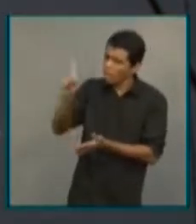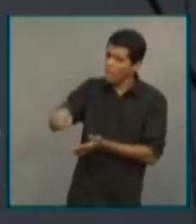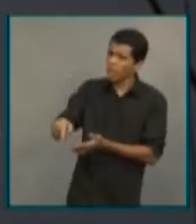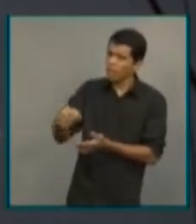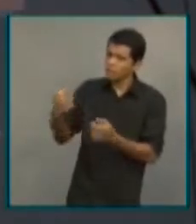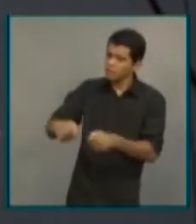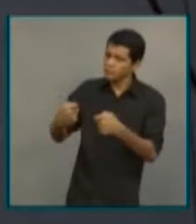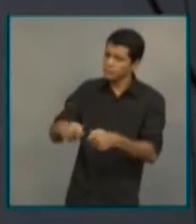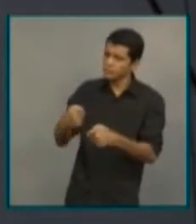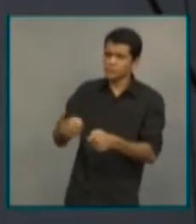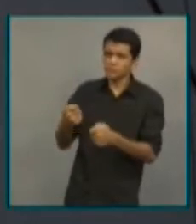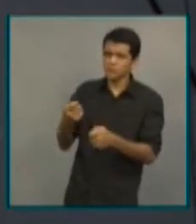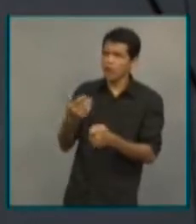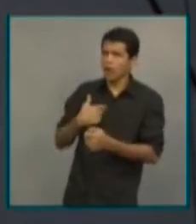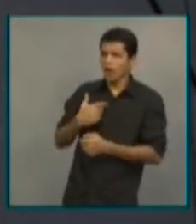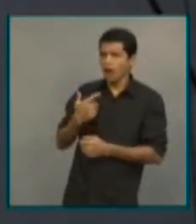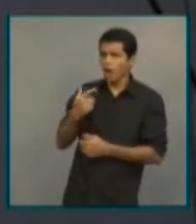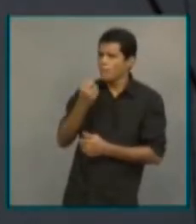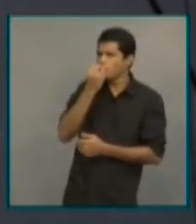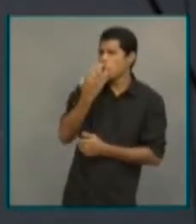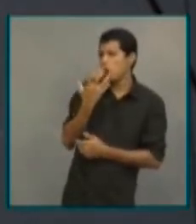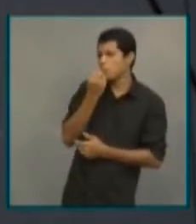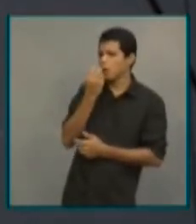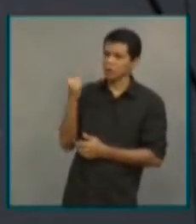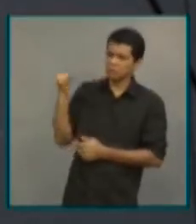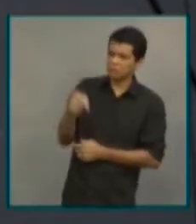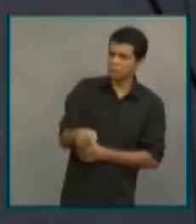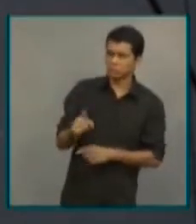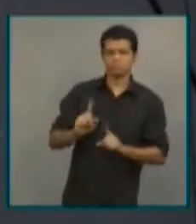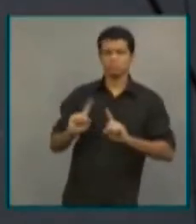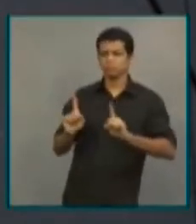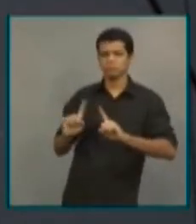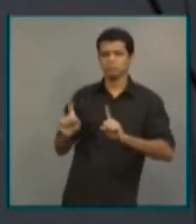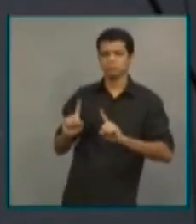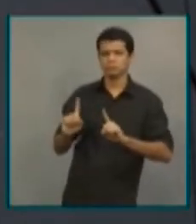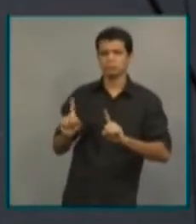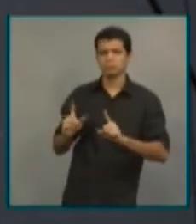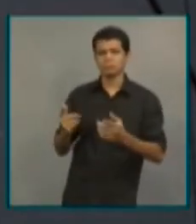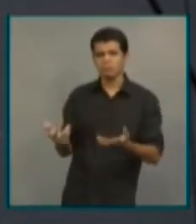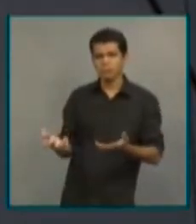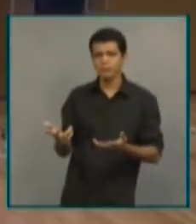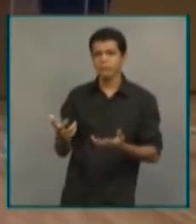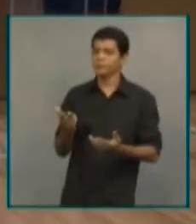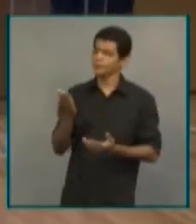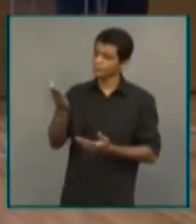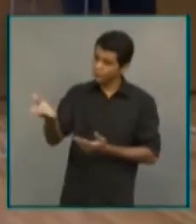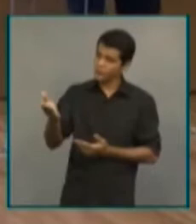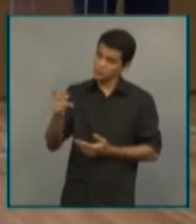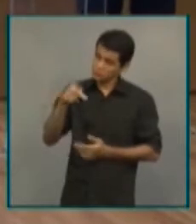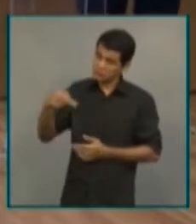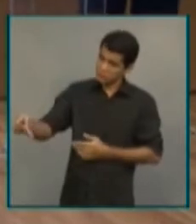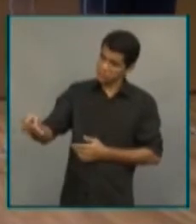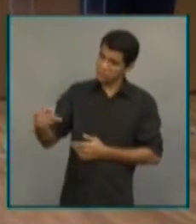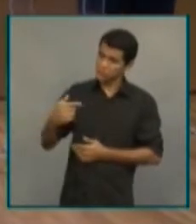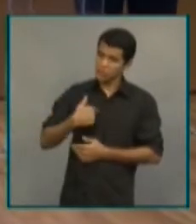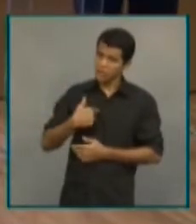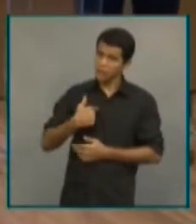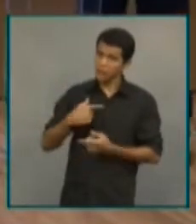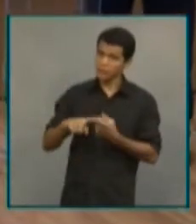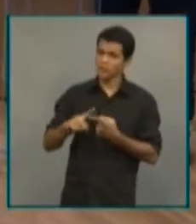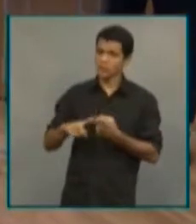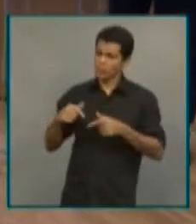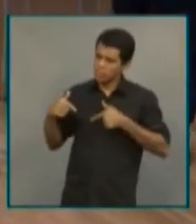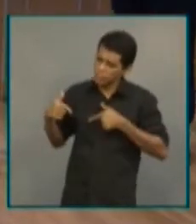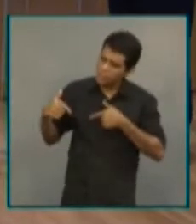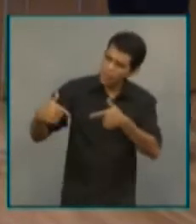eu, sem mandato nenhum, estive aqui nesse auditório, deputado Sérgio Aguiar, Vossa Excelência presidindo, defendendo as comarcas que